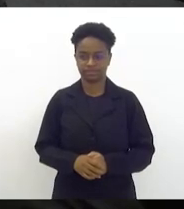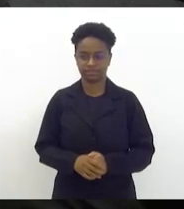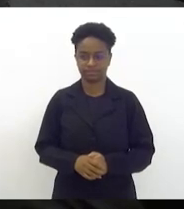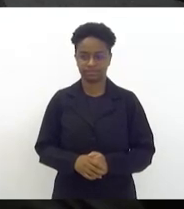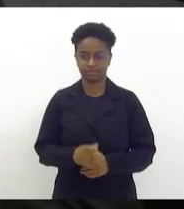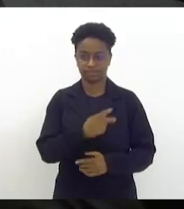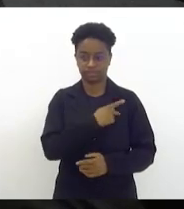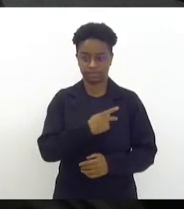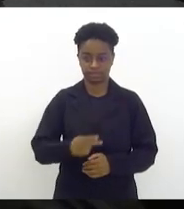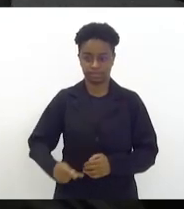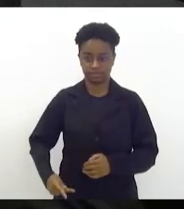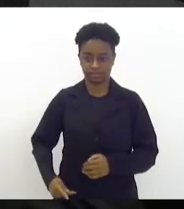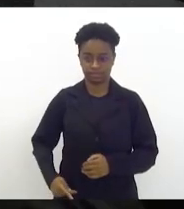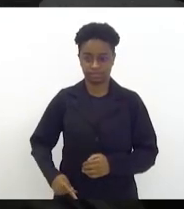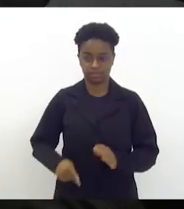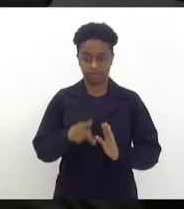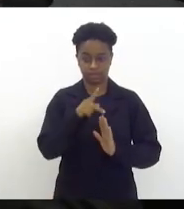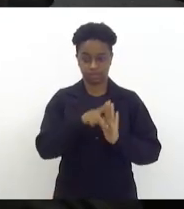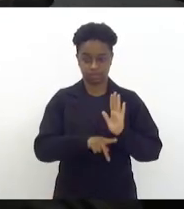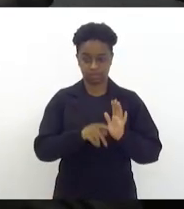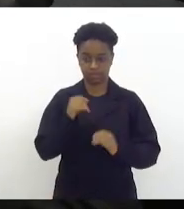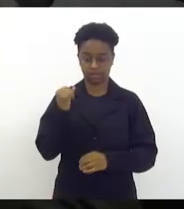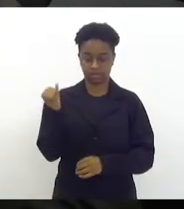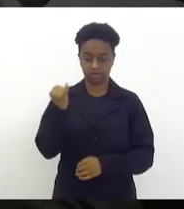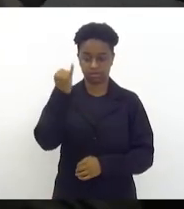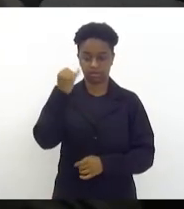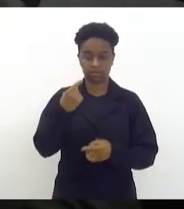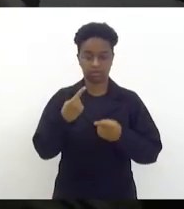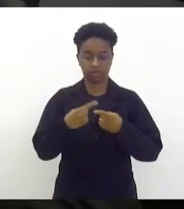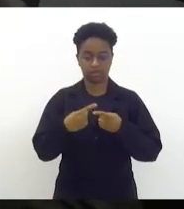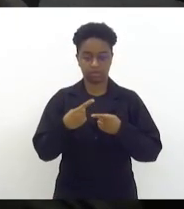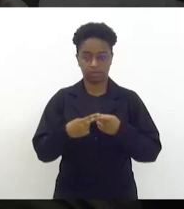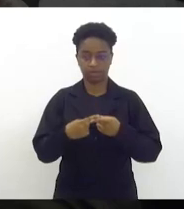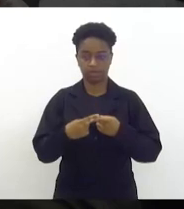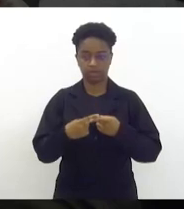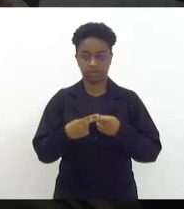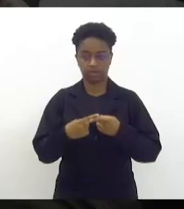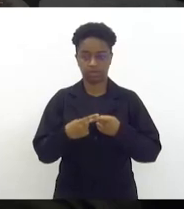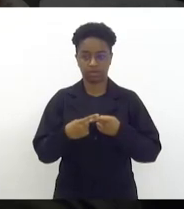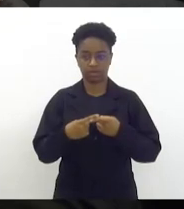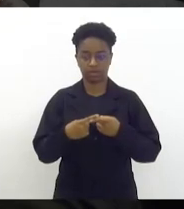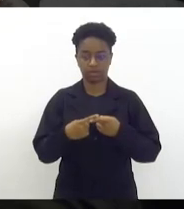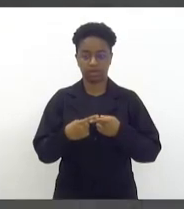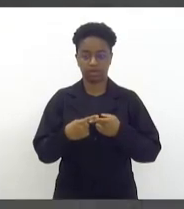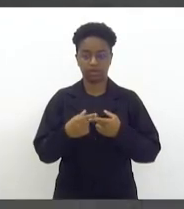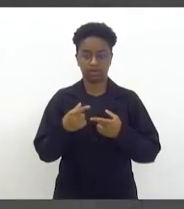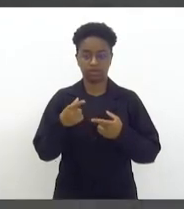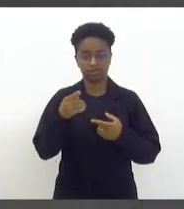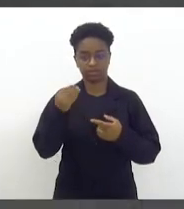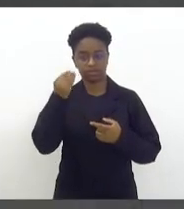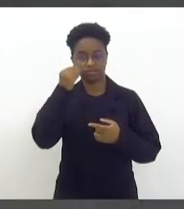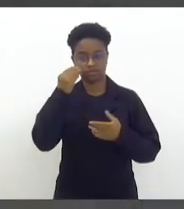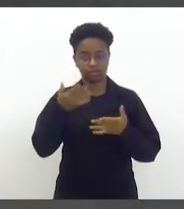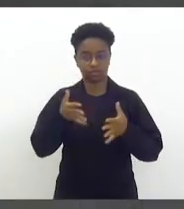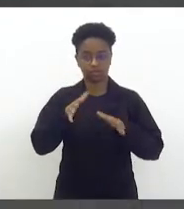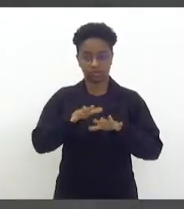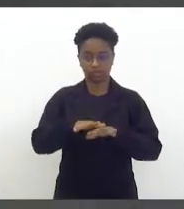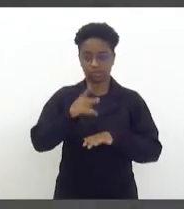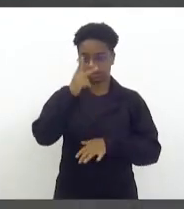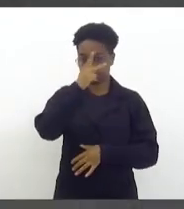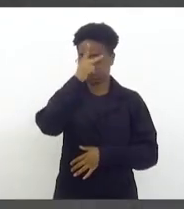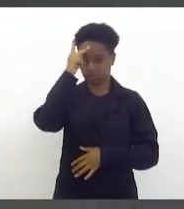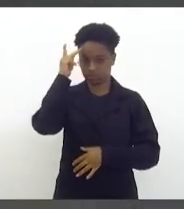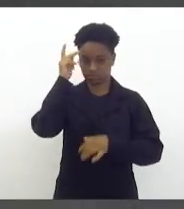Senhor presidente, esse projeto é importante porque trata de incluir a possibilidade de pessoas com um transtorno